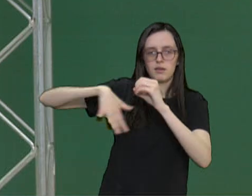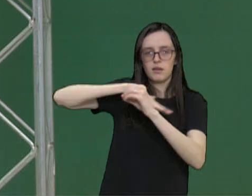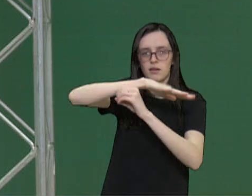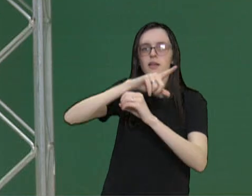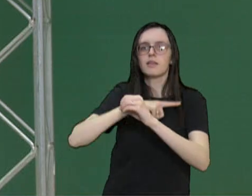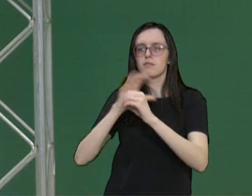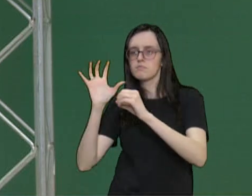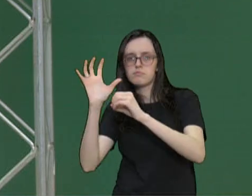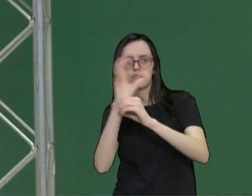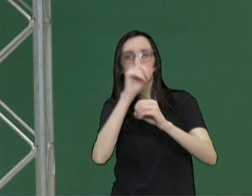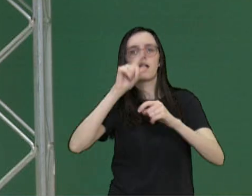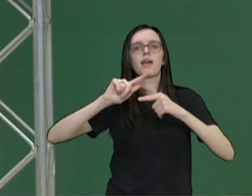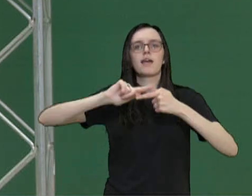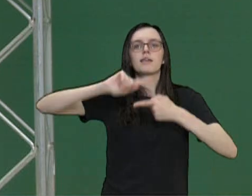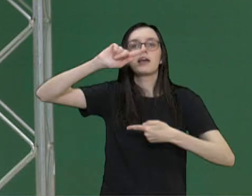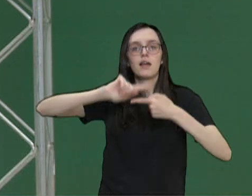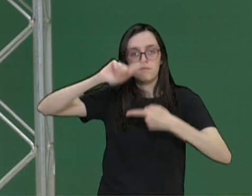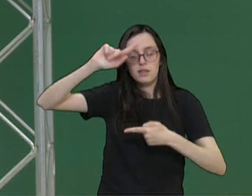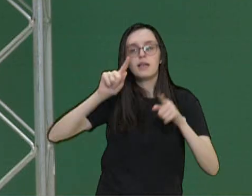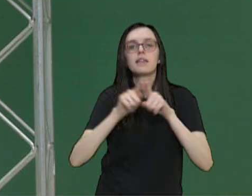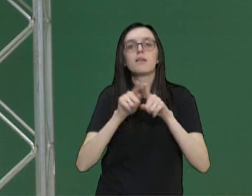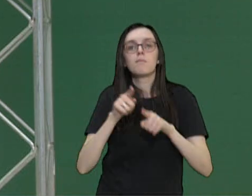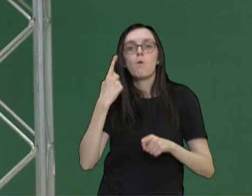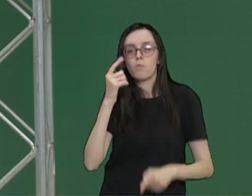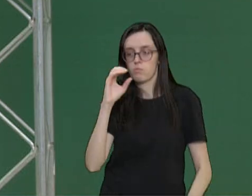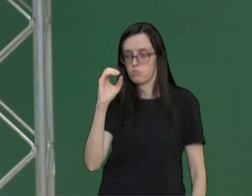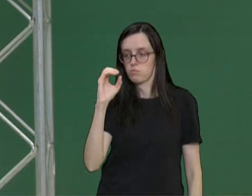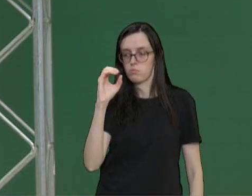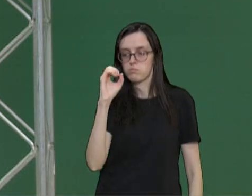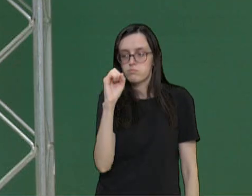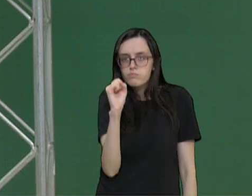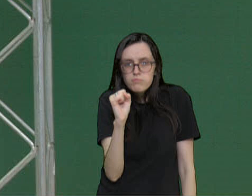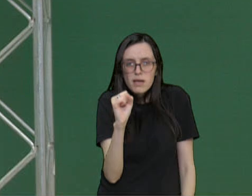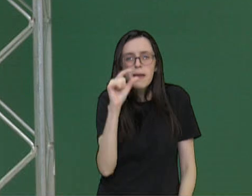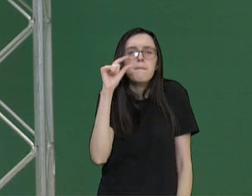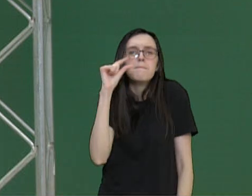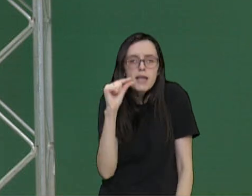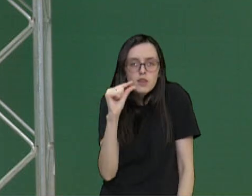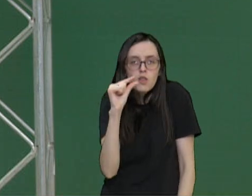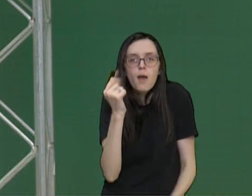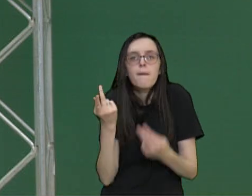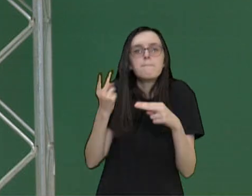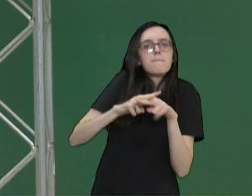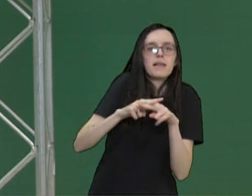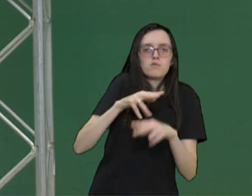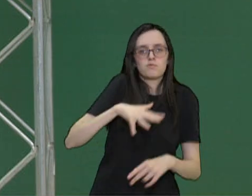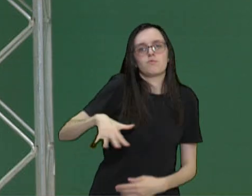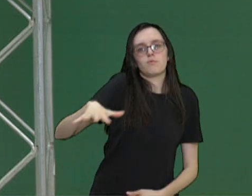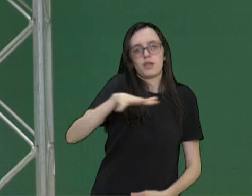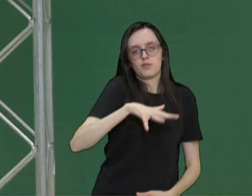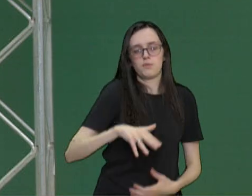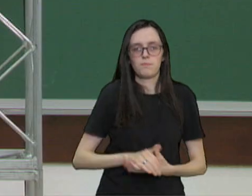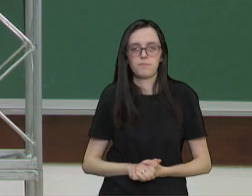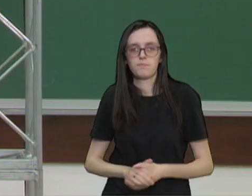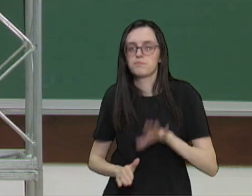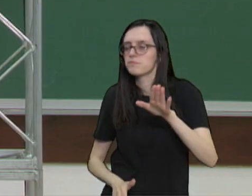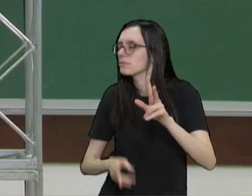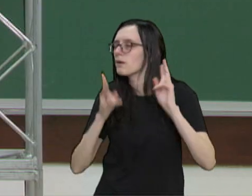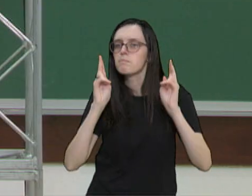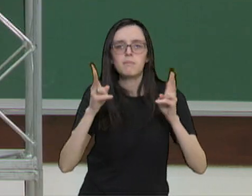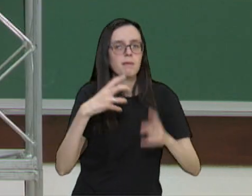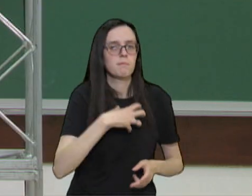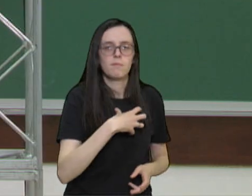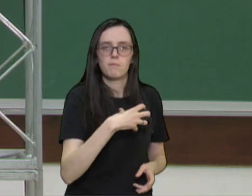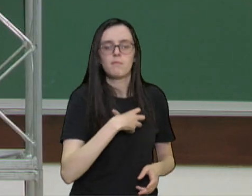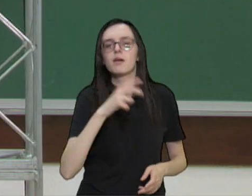redor gravitacionalmente e um corpo menor fica preso a essa órbita. Da mesma forma